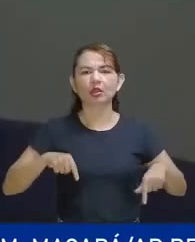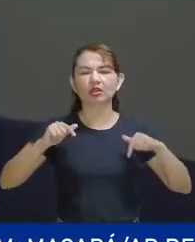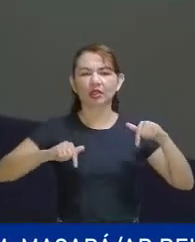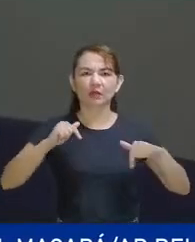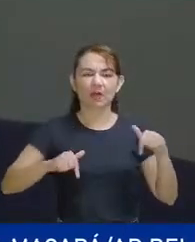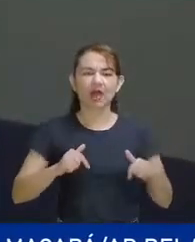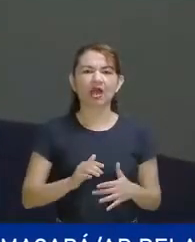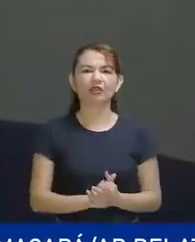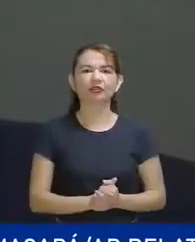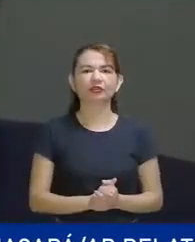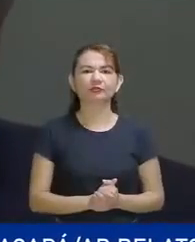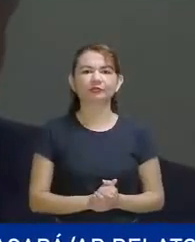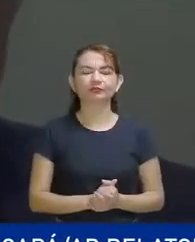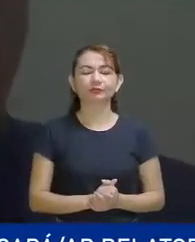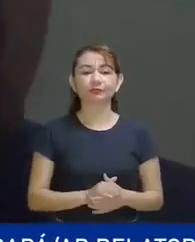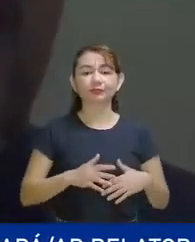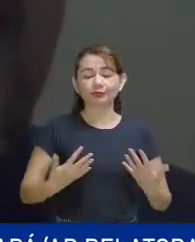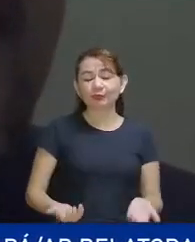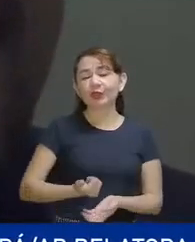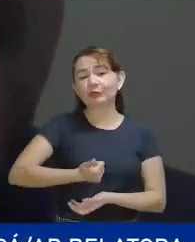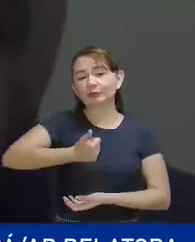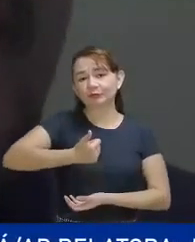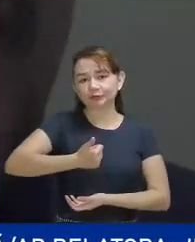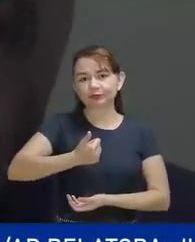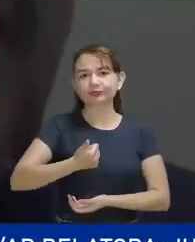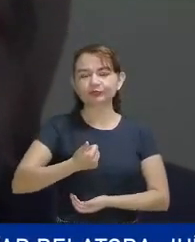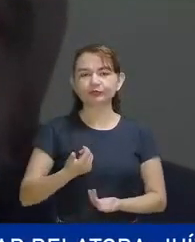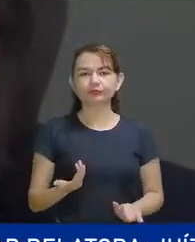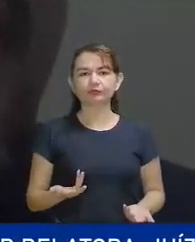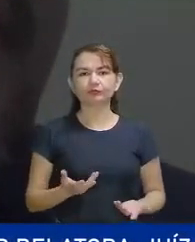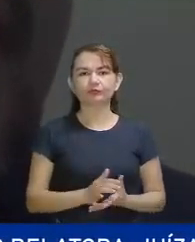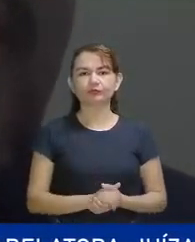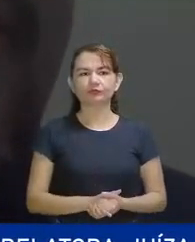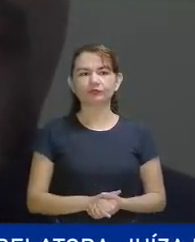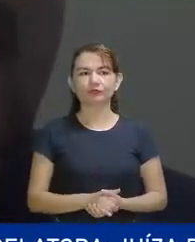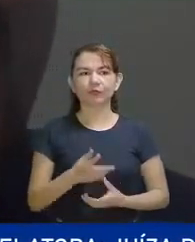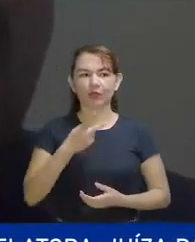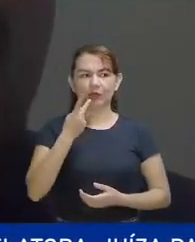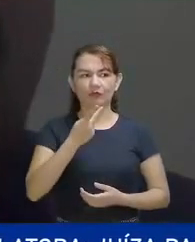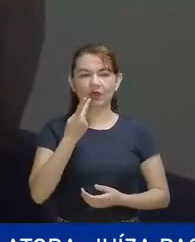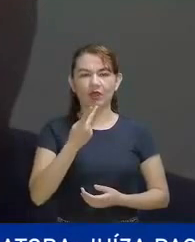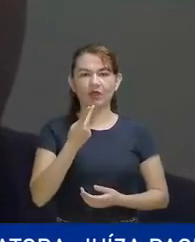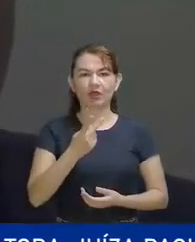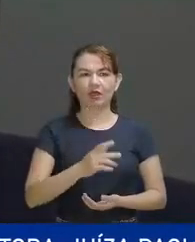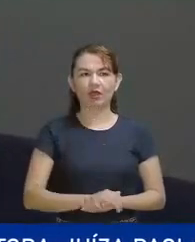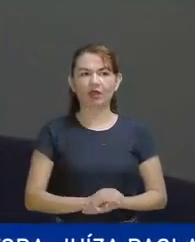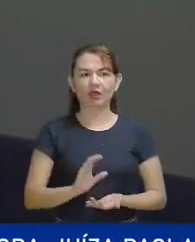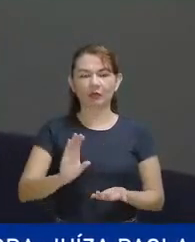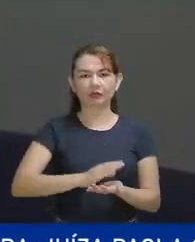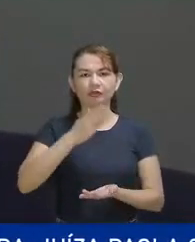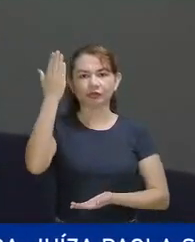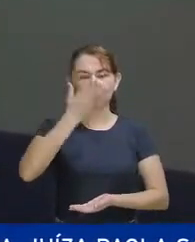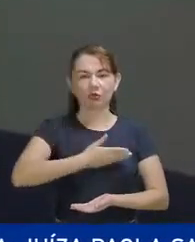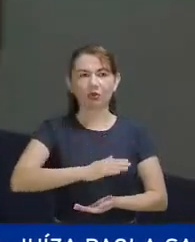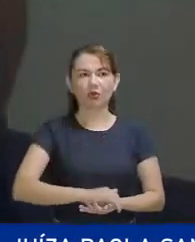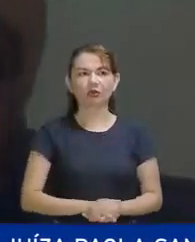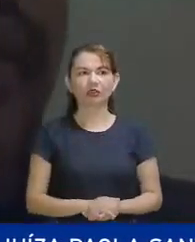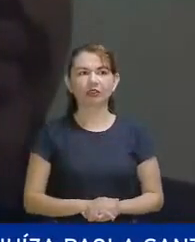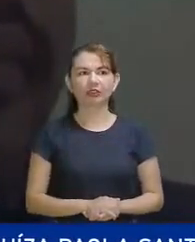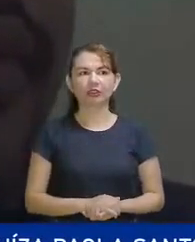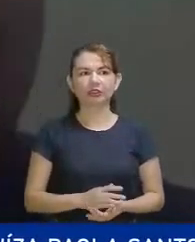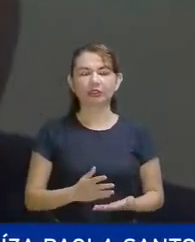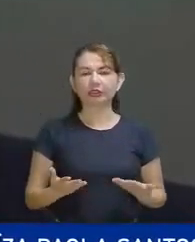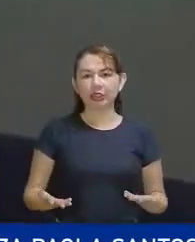ao vice-presidente. Primeiramente, falar sobre a prestação de contas que, em um